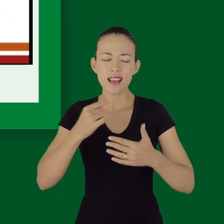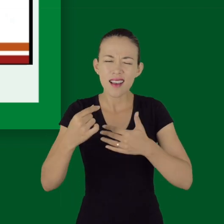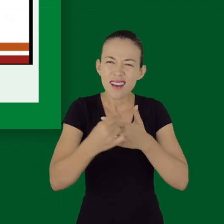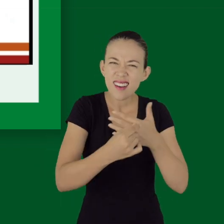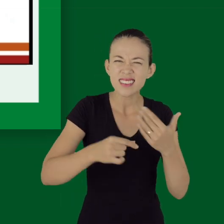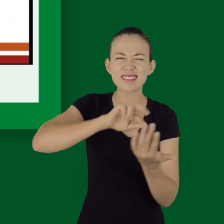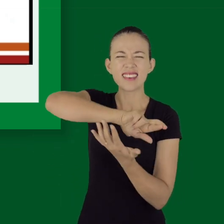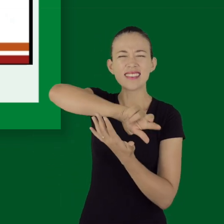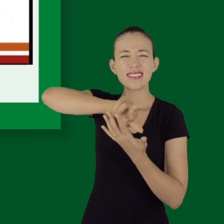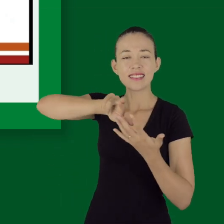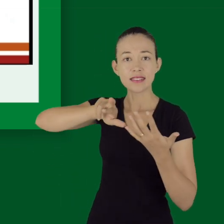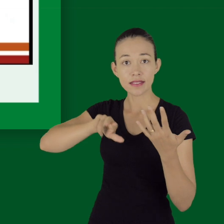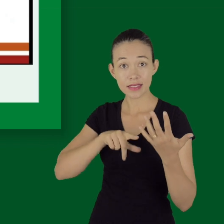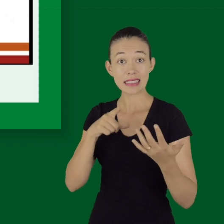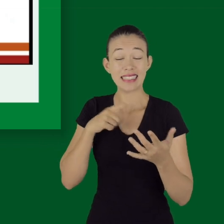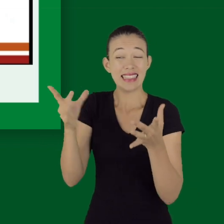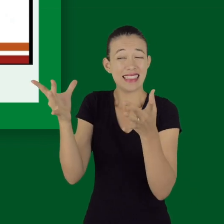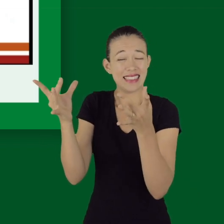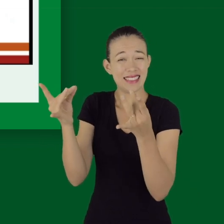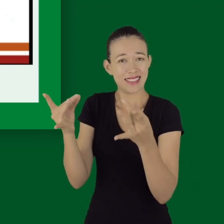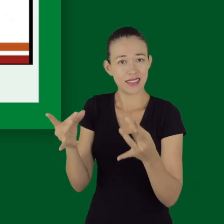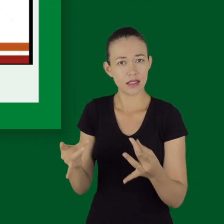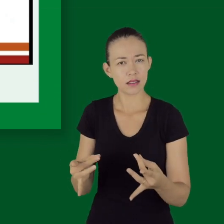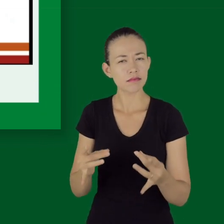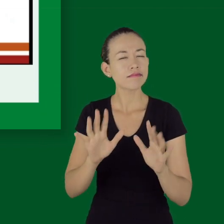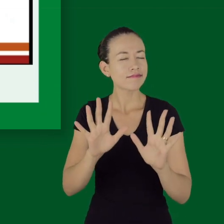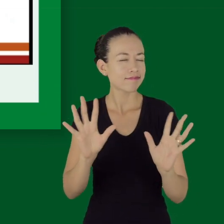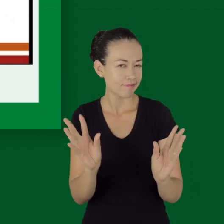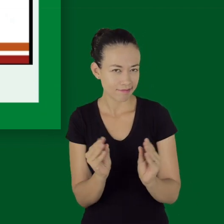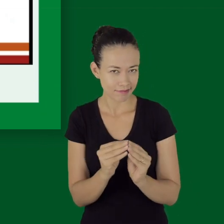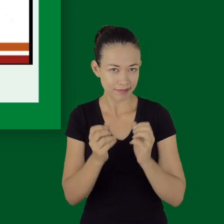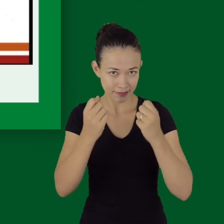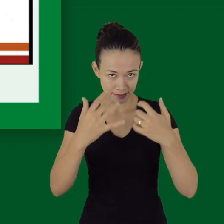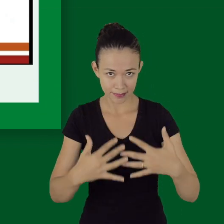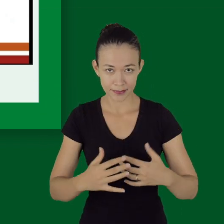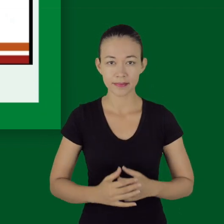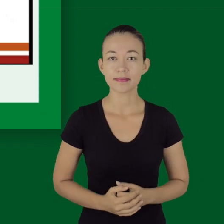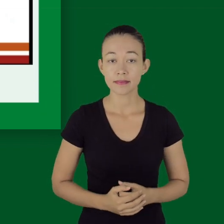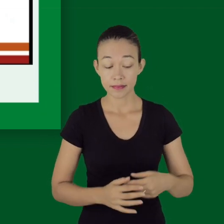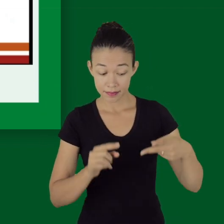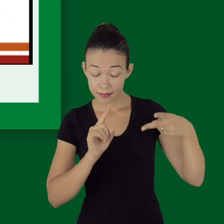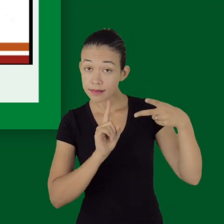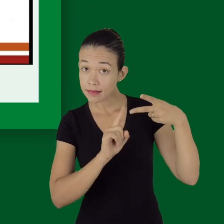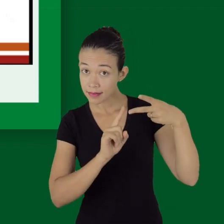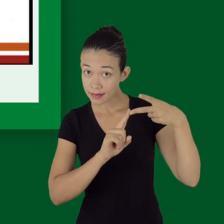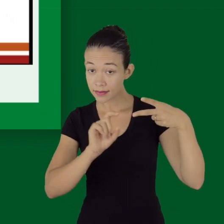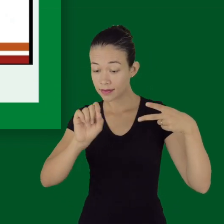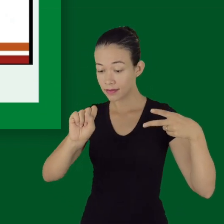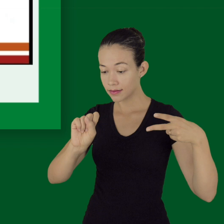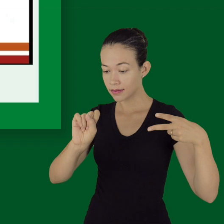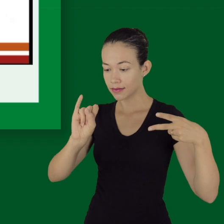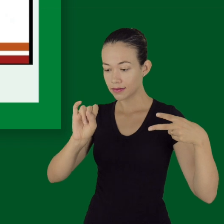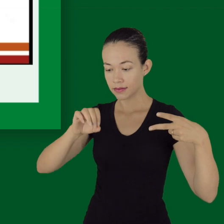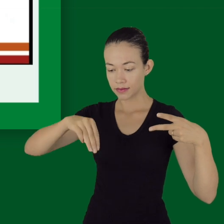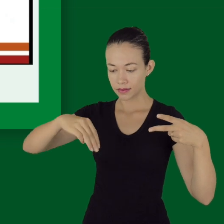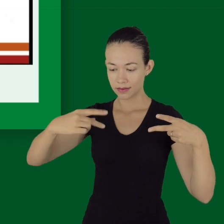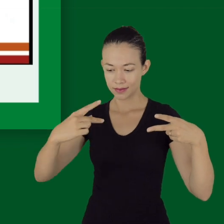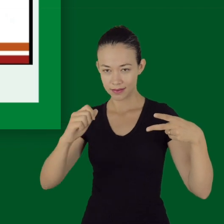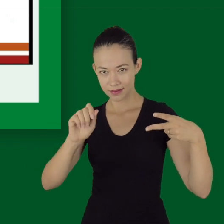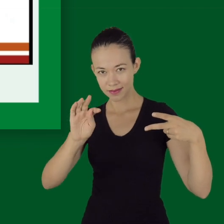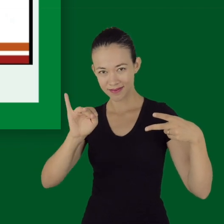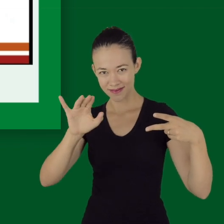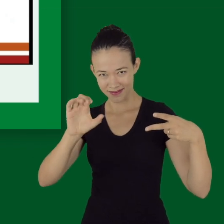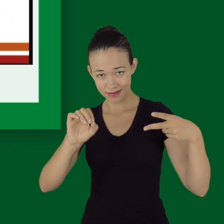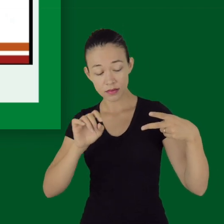anatomia bem delicada aí, mas, de modo geral, o que a gente tem? Respostas simpáticas, como respostas, o que a gente chama,